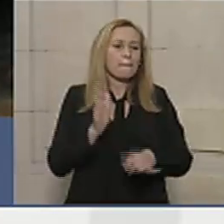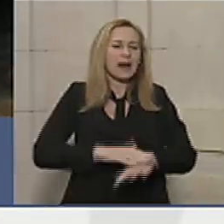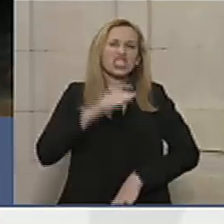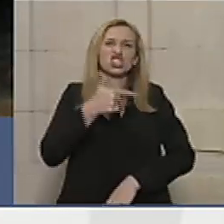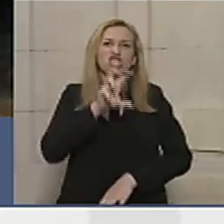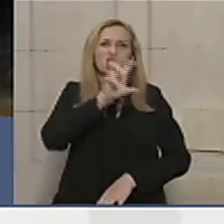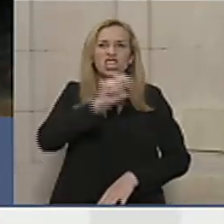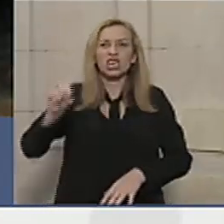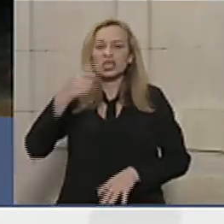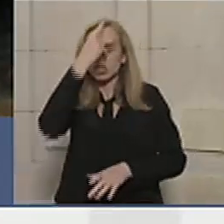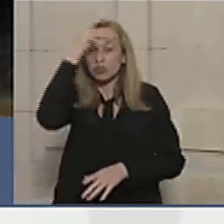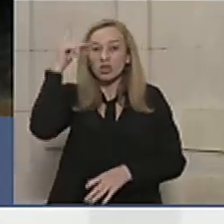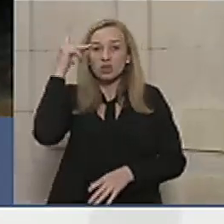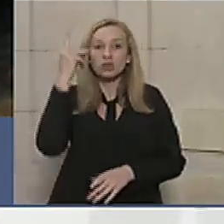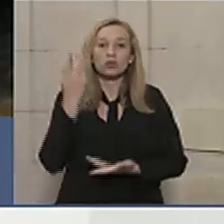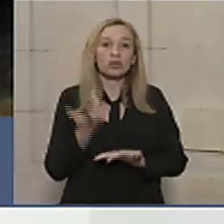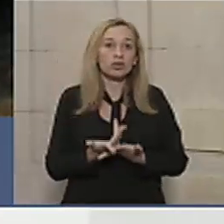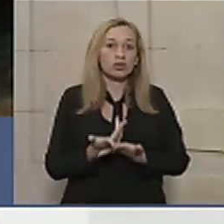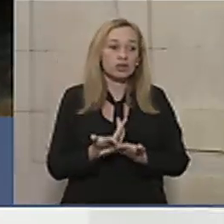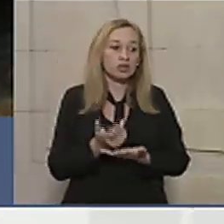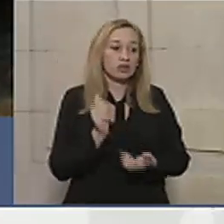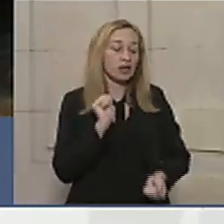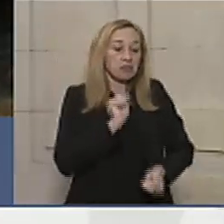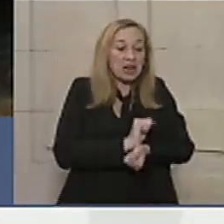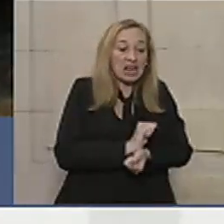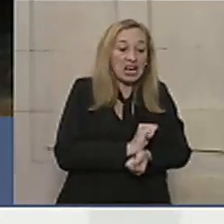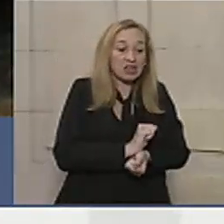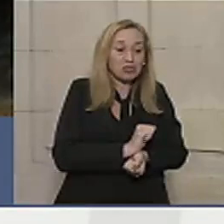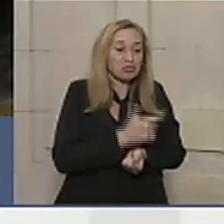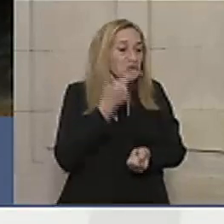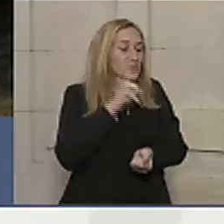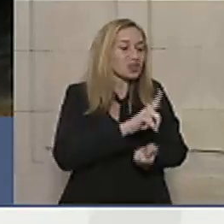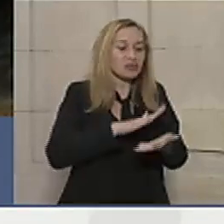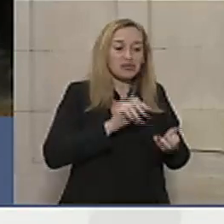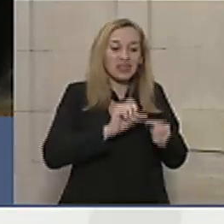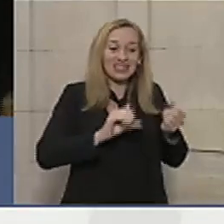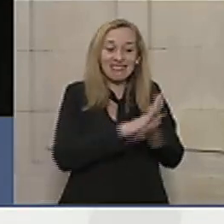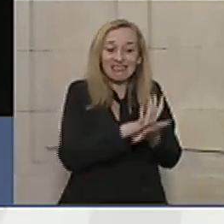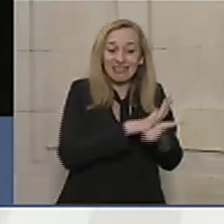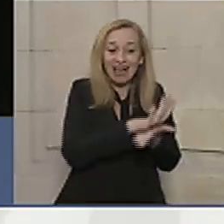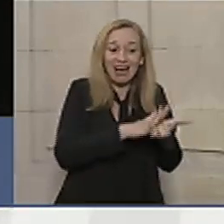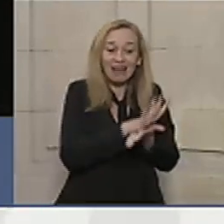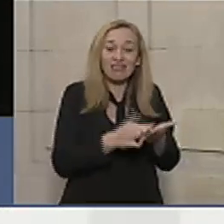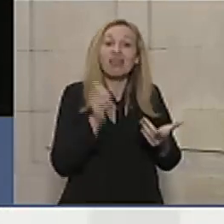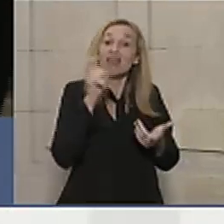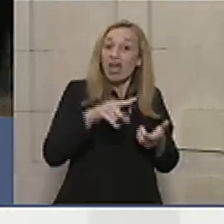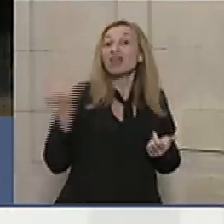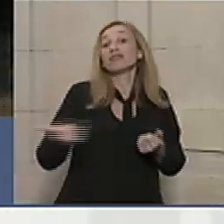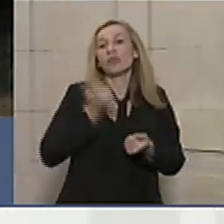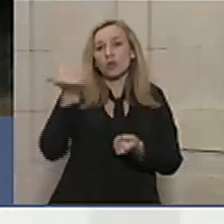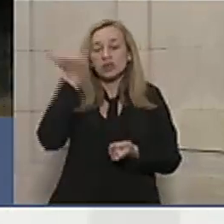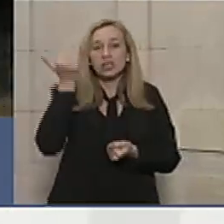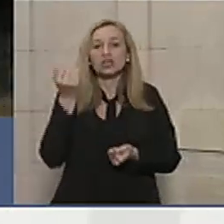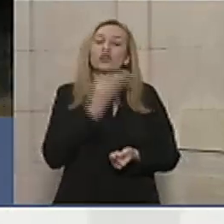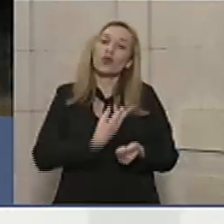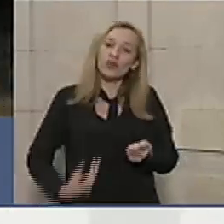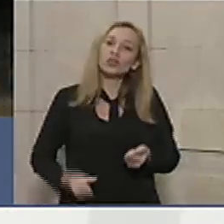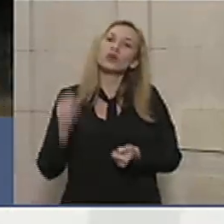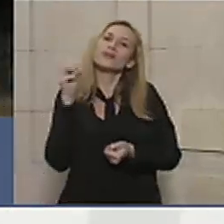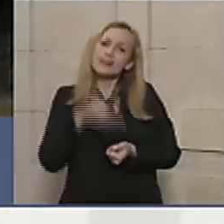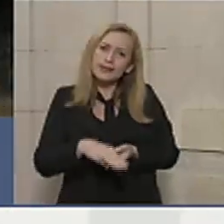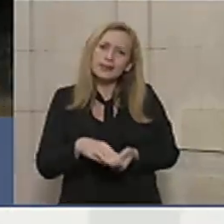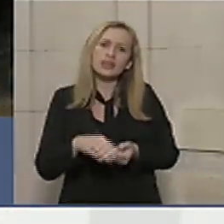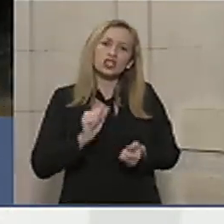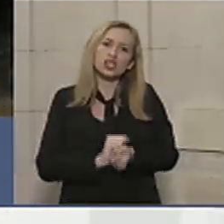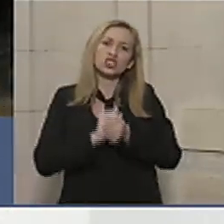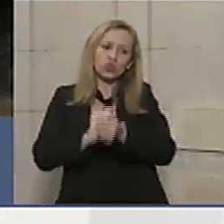ficaram ao relento, sem poder ter acesso ao serviço público. E é fundamental que o governador, sim, entre